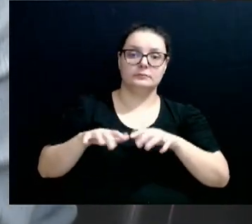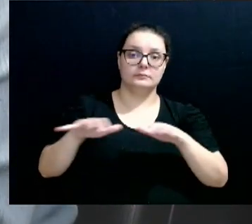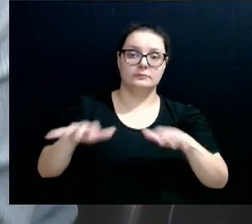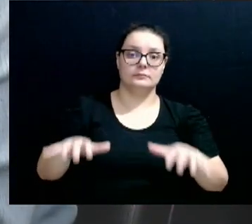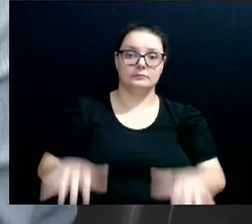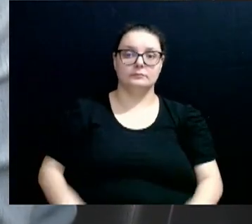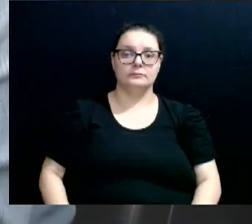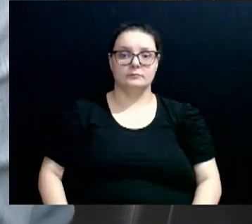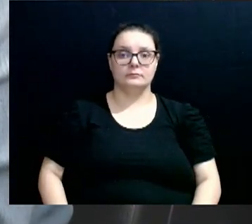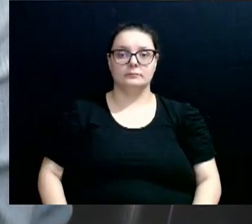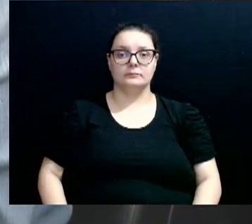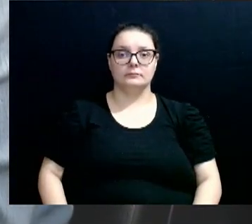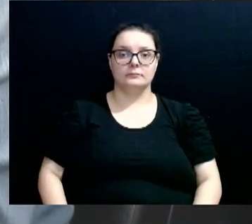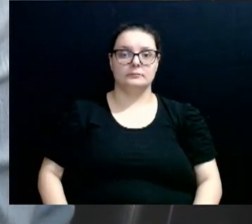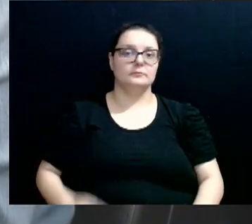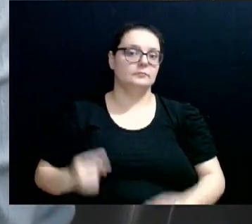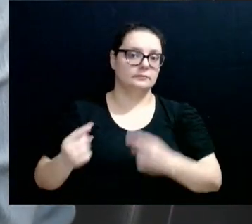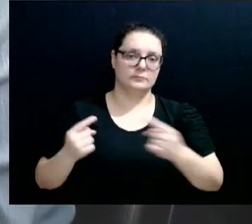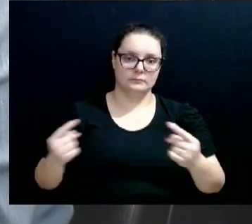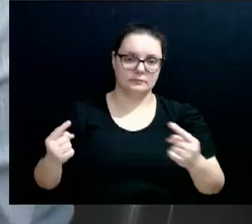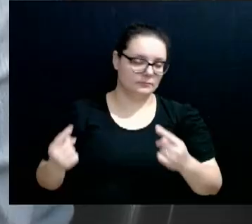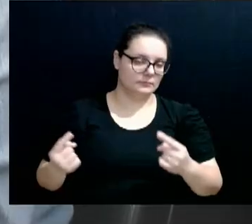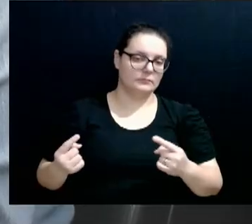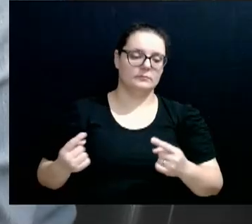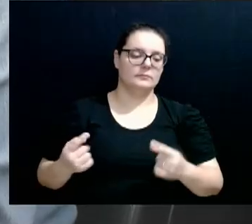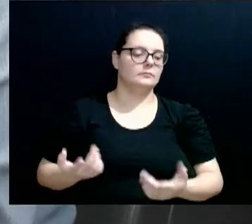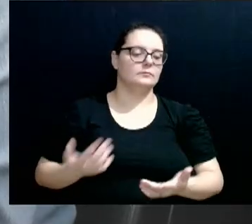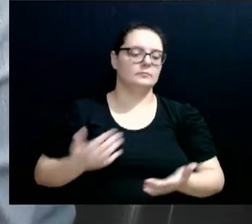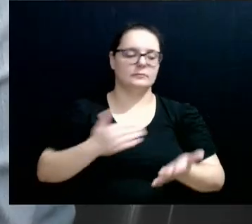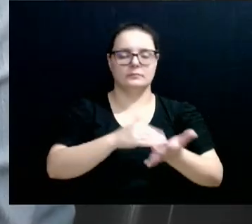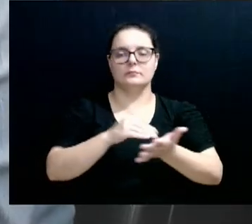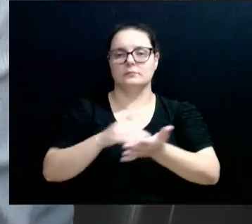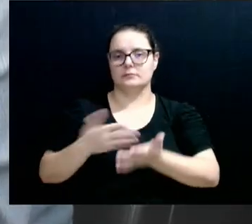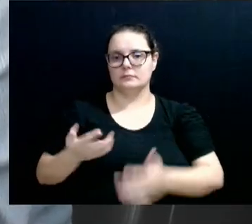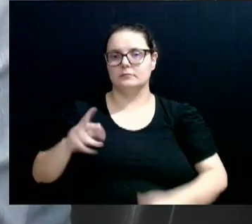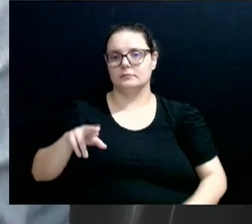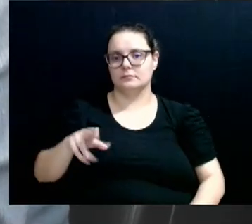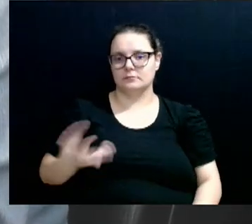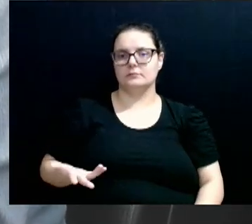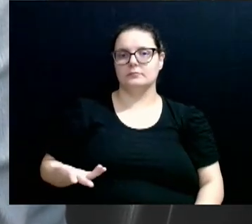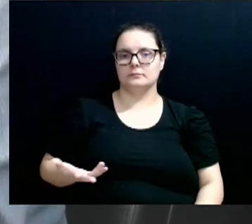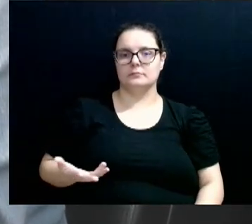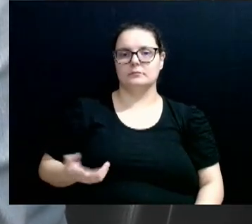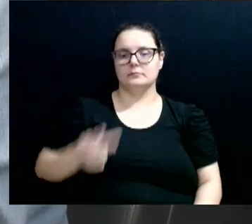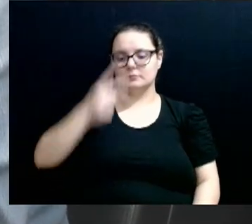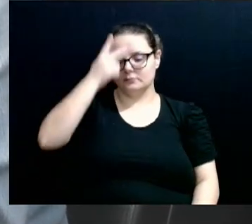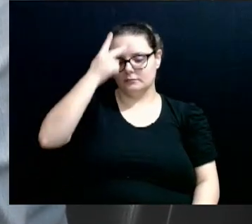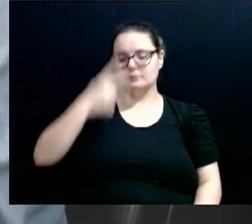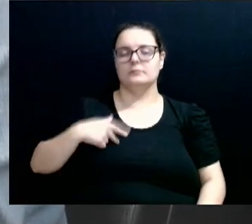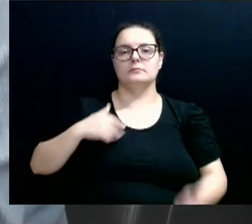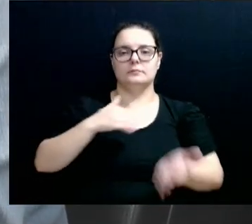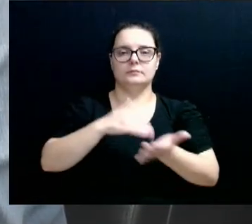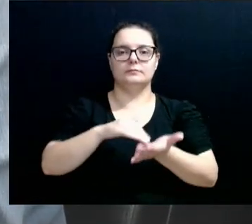da natureza da pasta e, claro, que da natureza do próprio secretário.